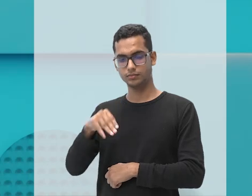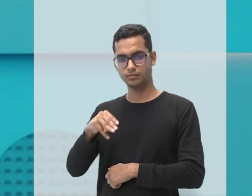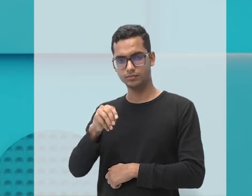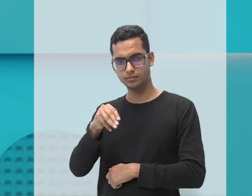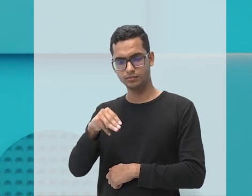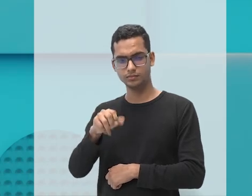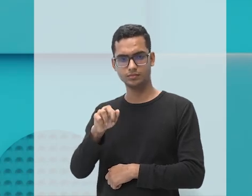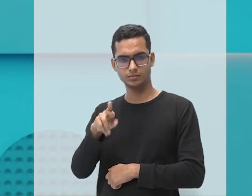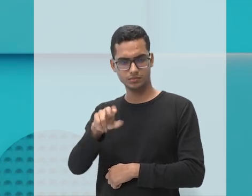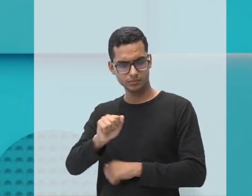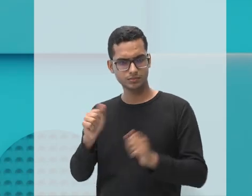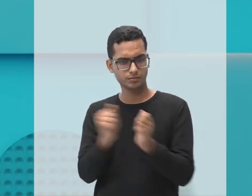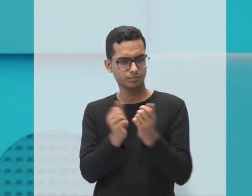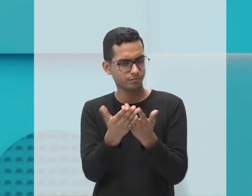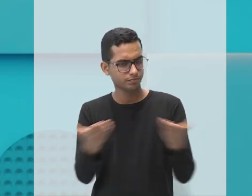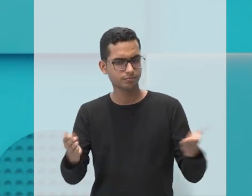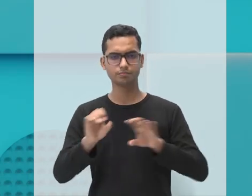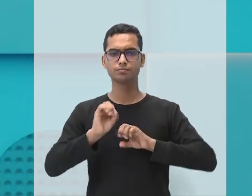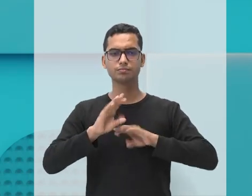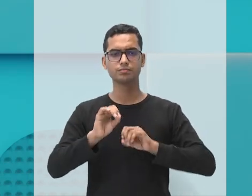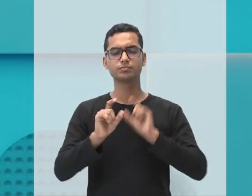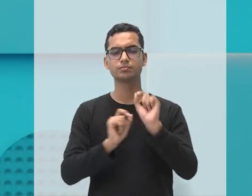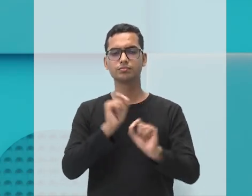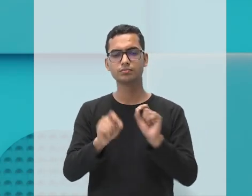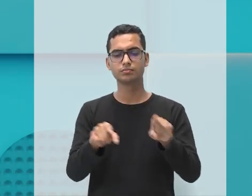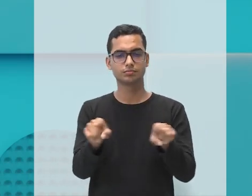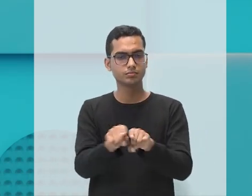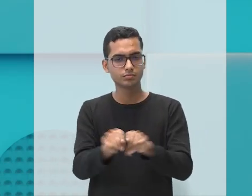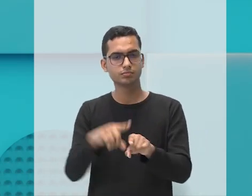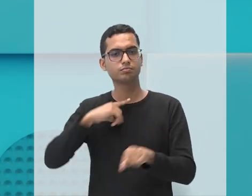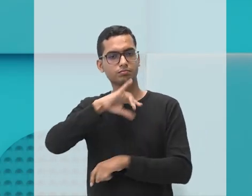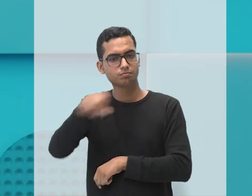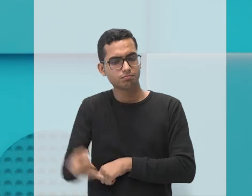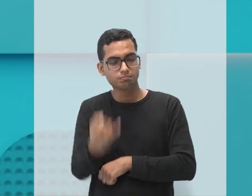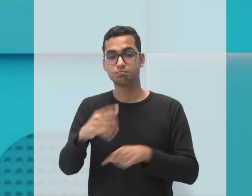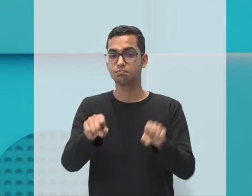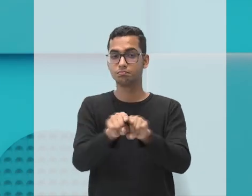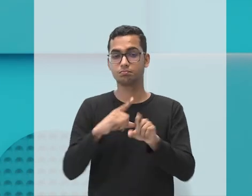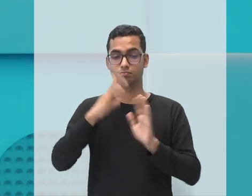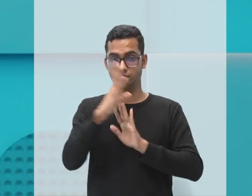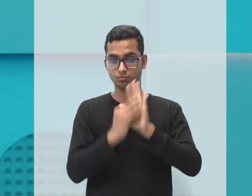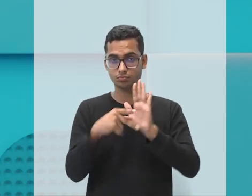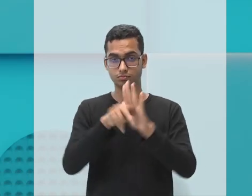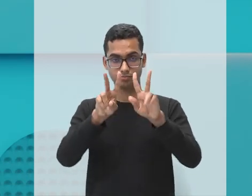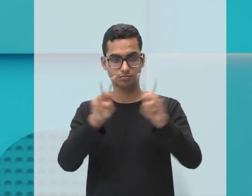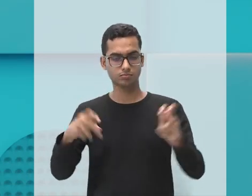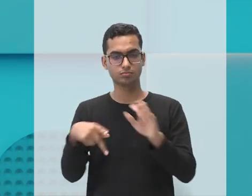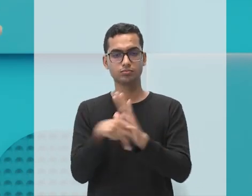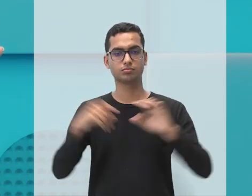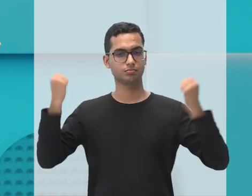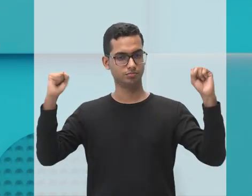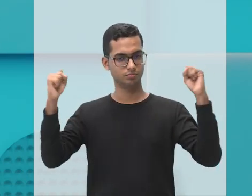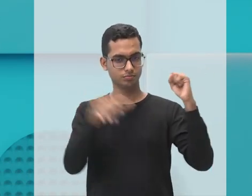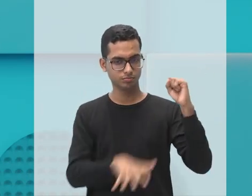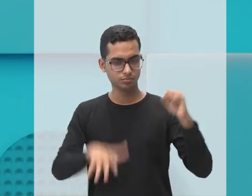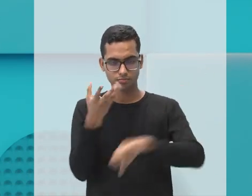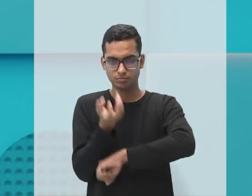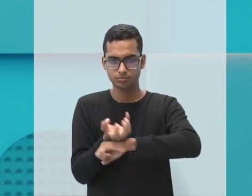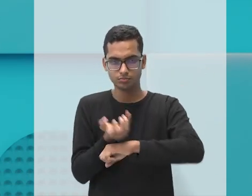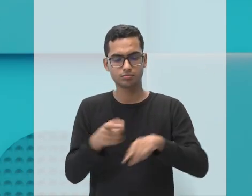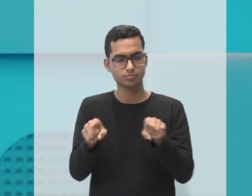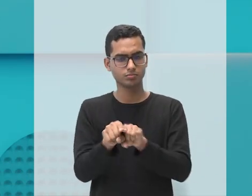estou aqui juntinho de vocês para nós conhecermos e explorarmos mais um conteúdo de Educação Física. Vamos ver o que